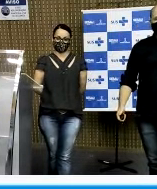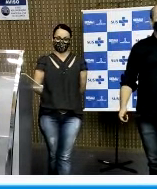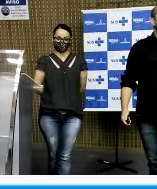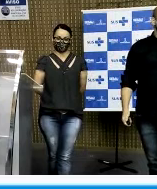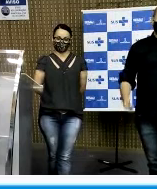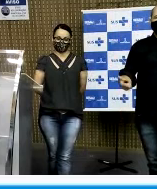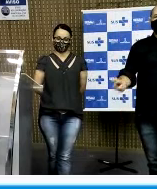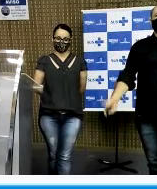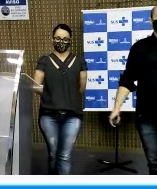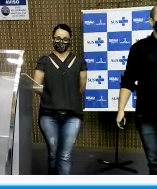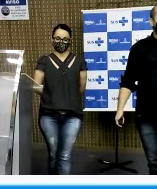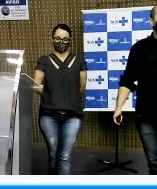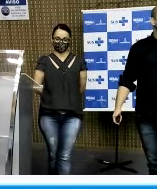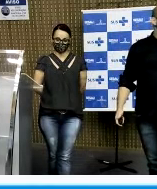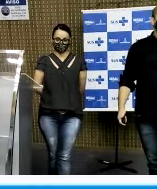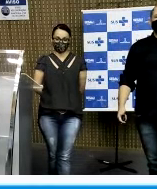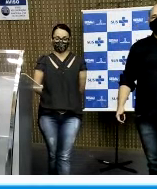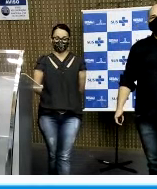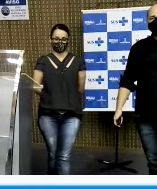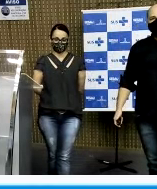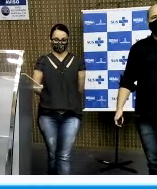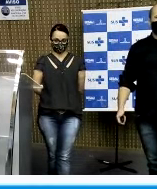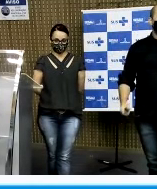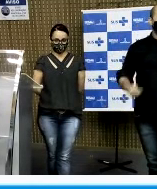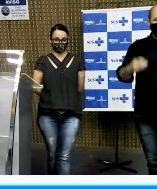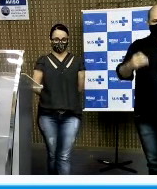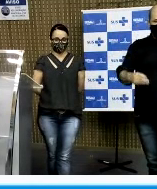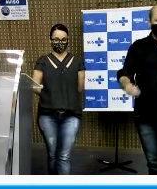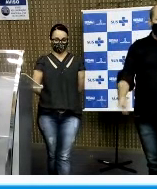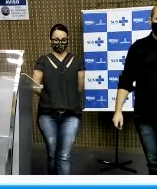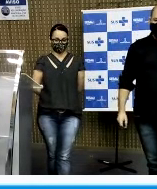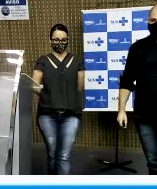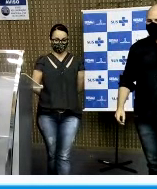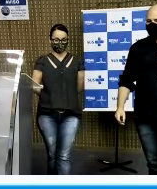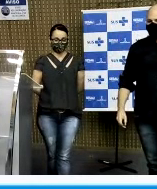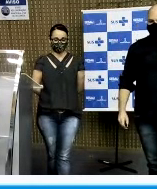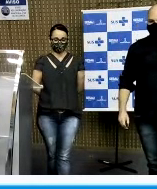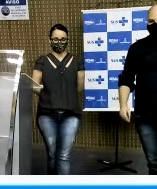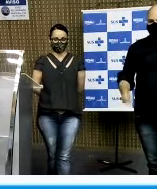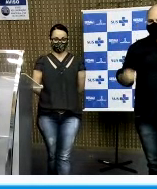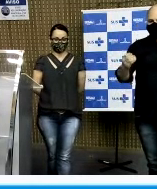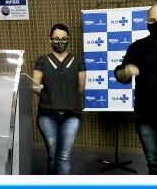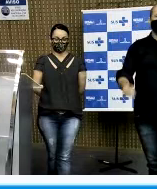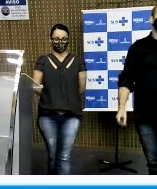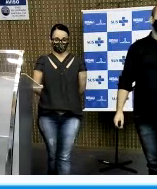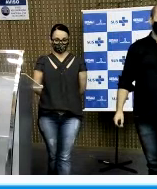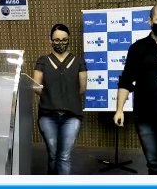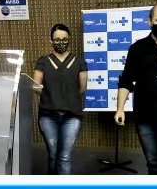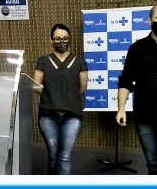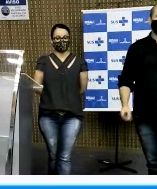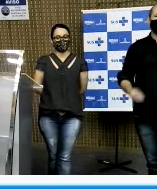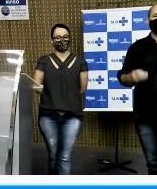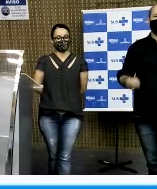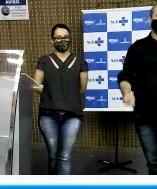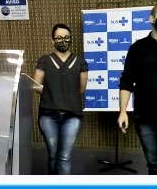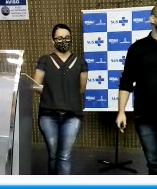2021, começamos com o diálogo junto às lideranças comunitárias, estamos fechando agora o nosso conselho